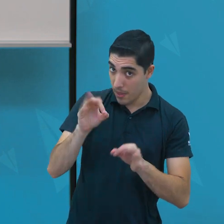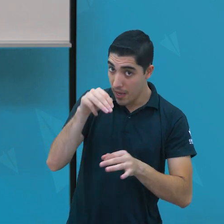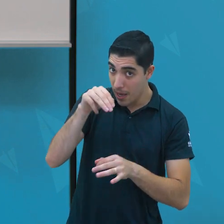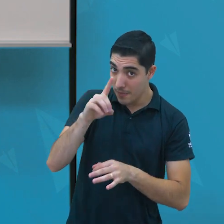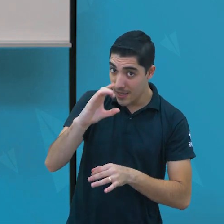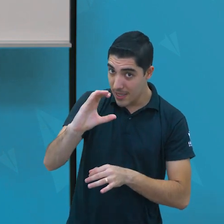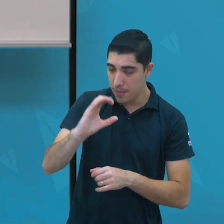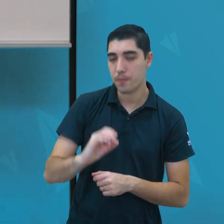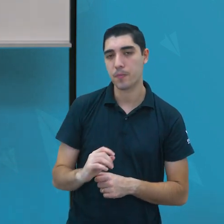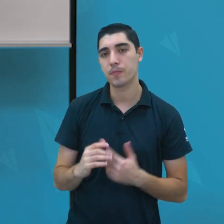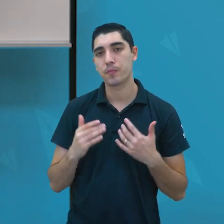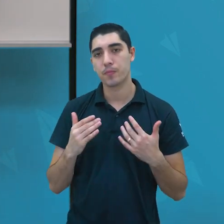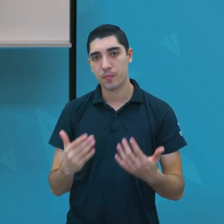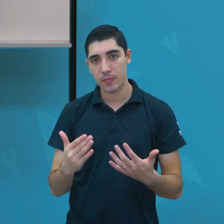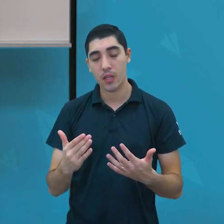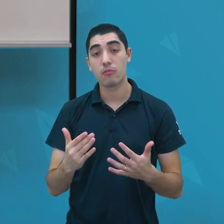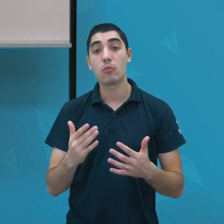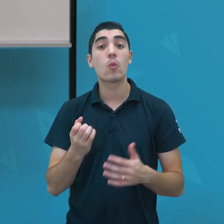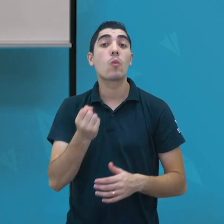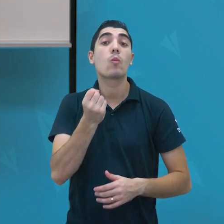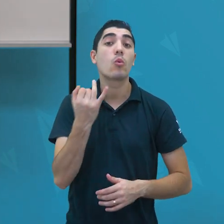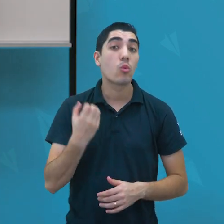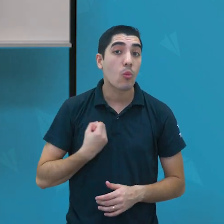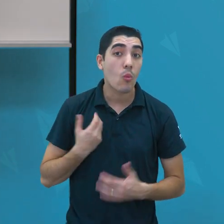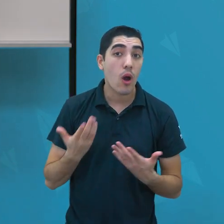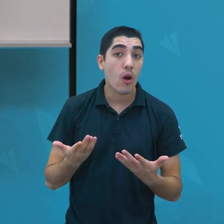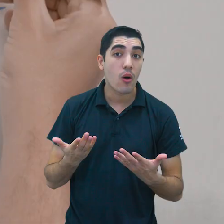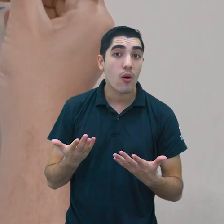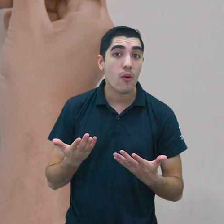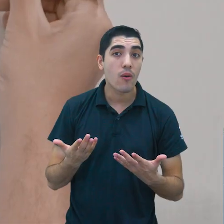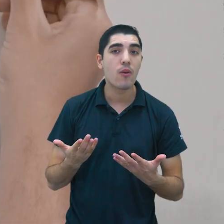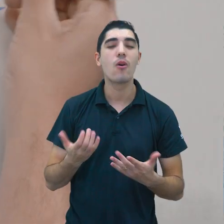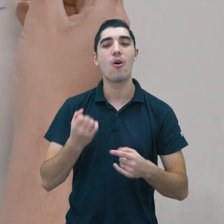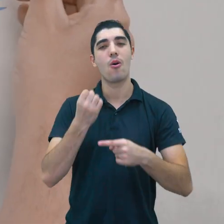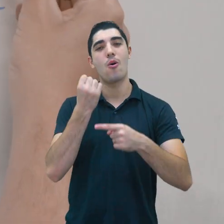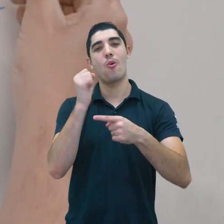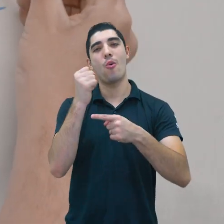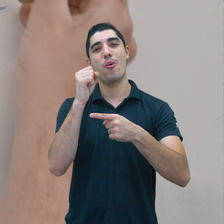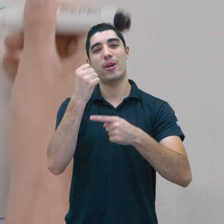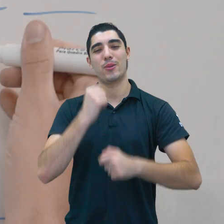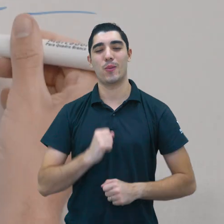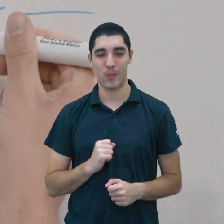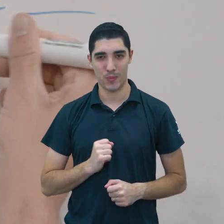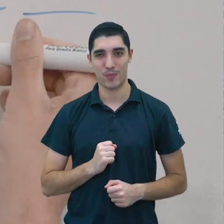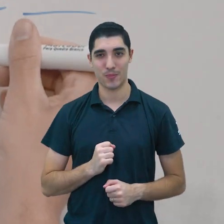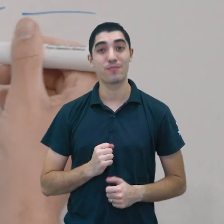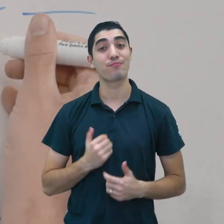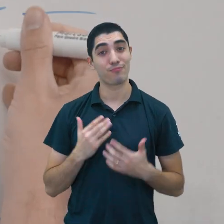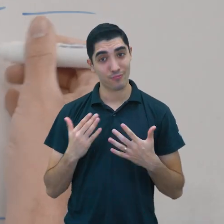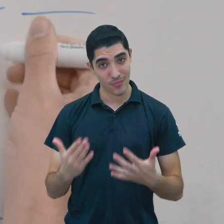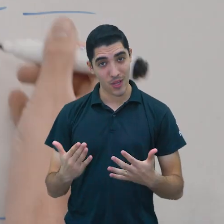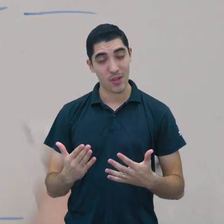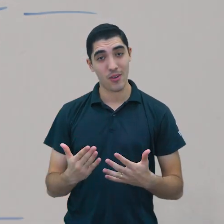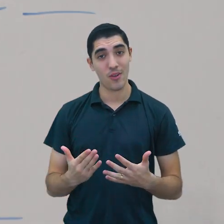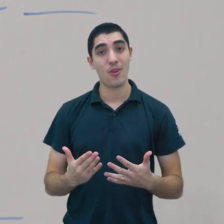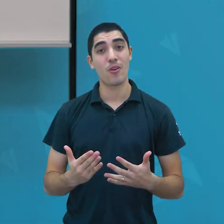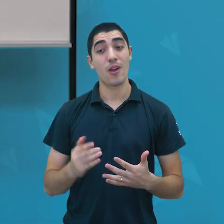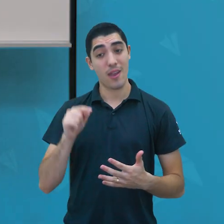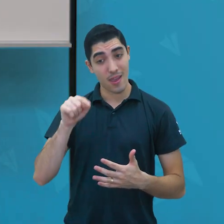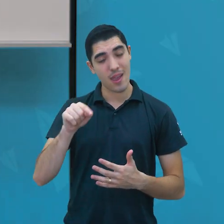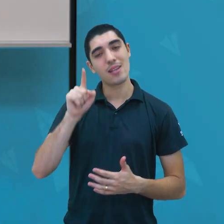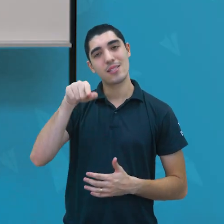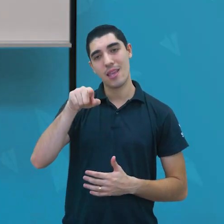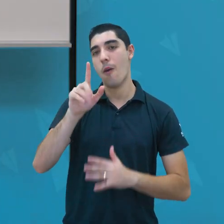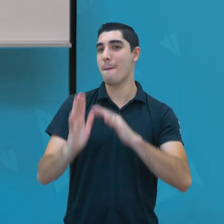MDC, tá? Vou utilizar aqui o número 8. O número 8 é